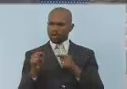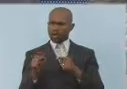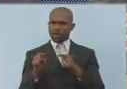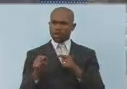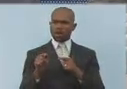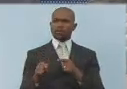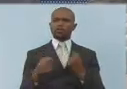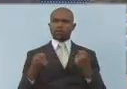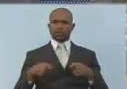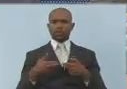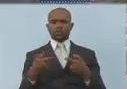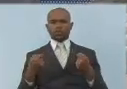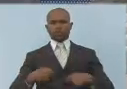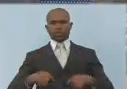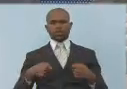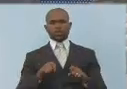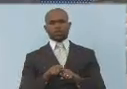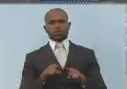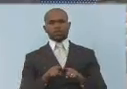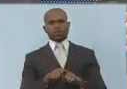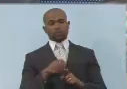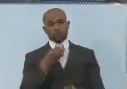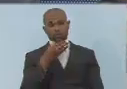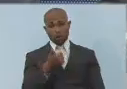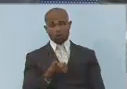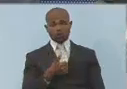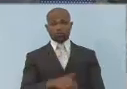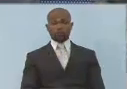essa necessidade. Bom,